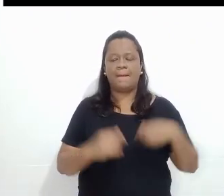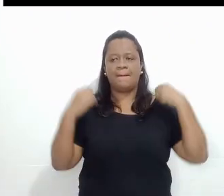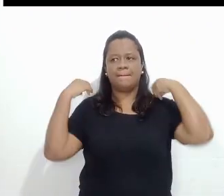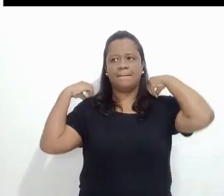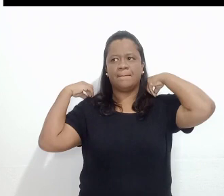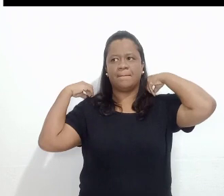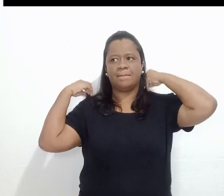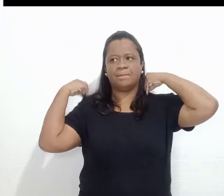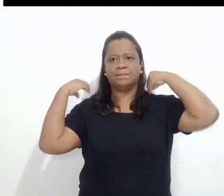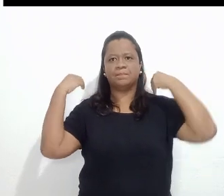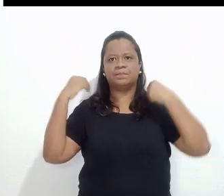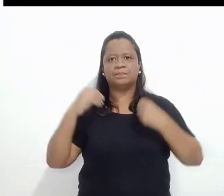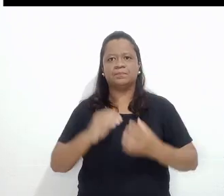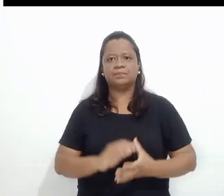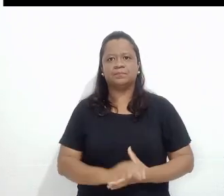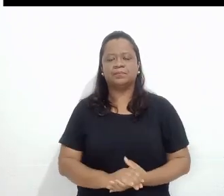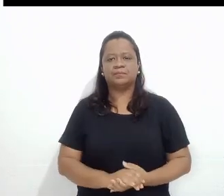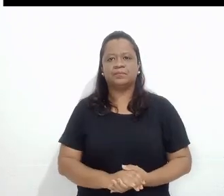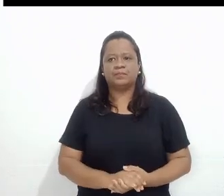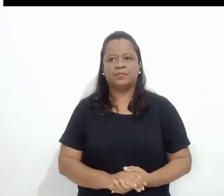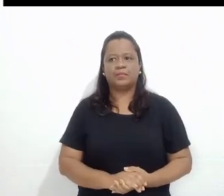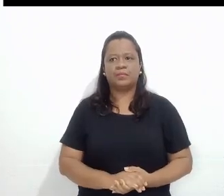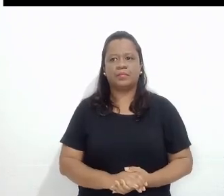Bom, então agora a gente vai lá para o nosso gaffer.